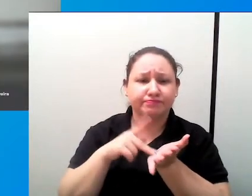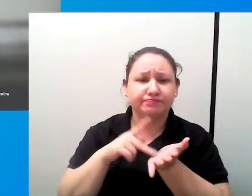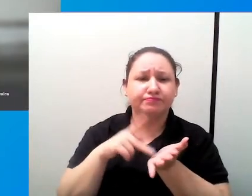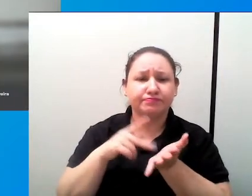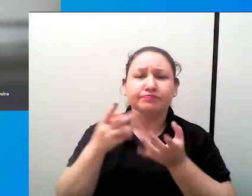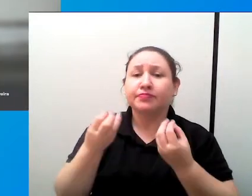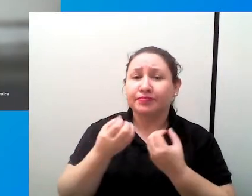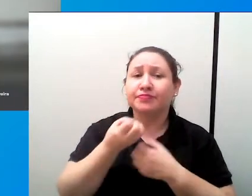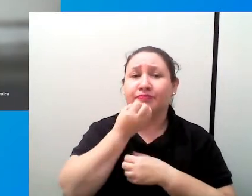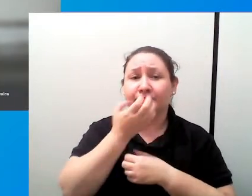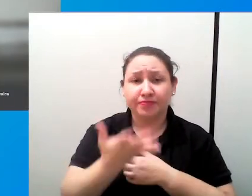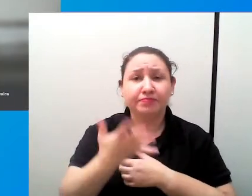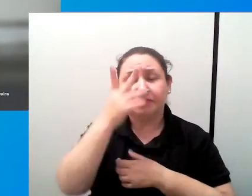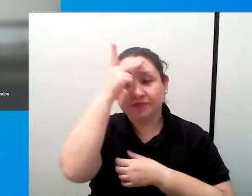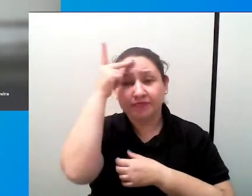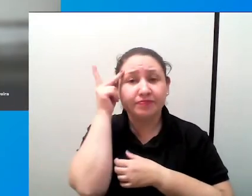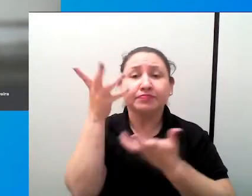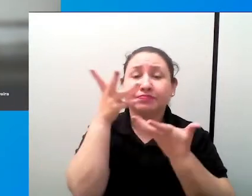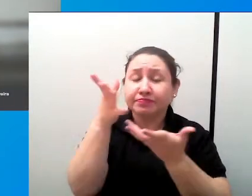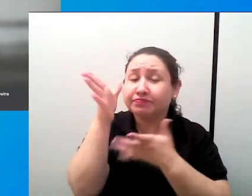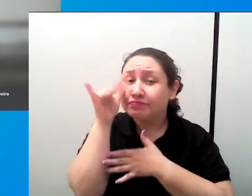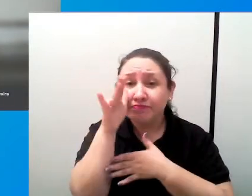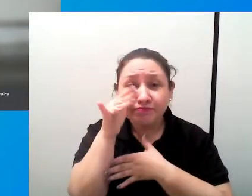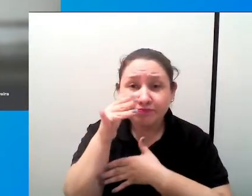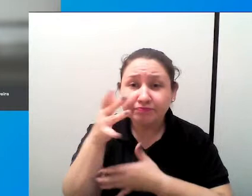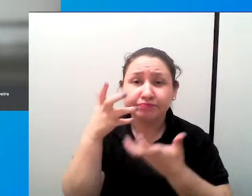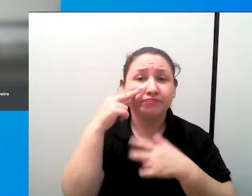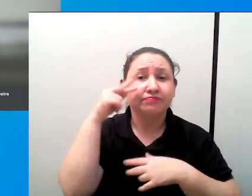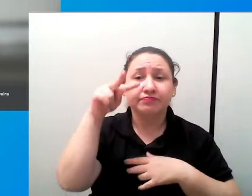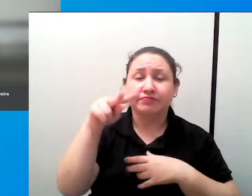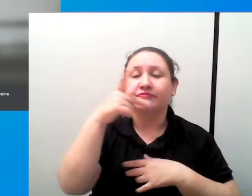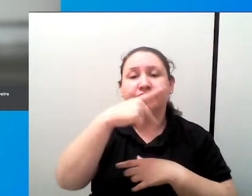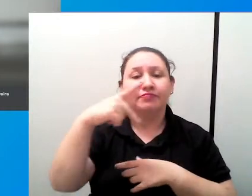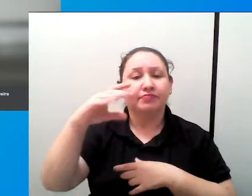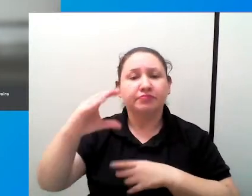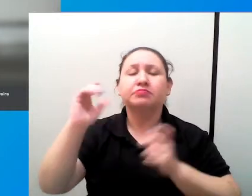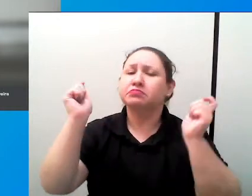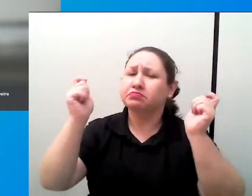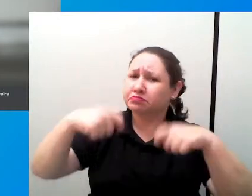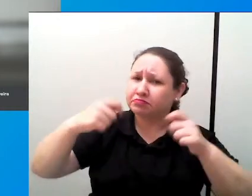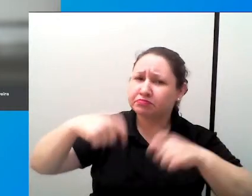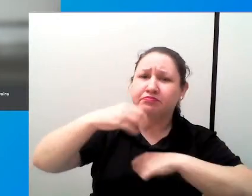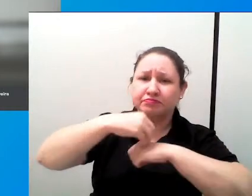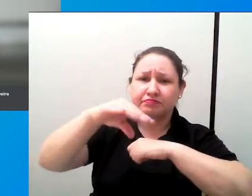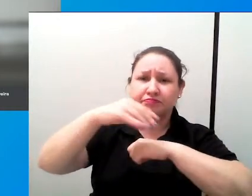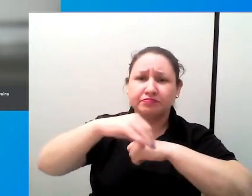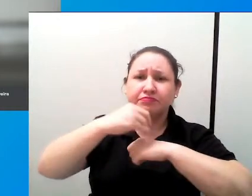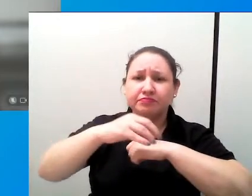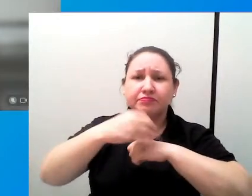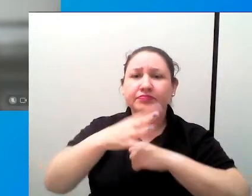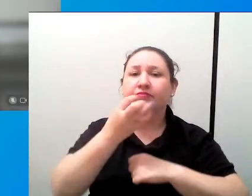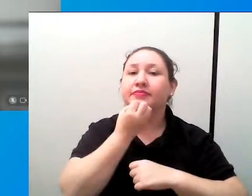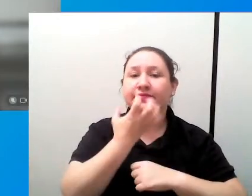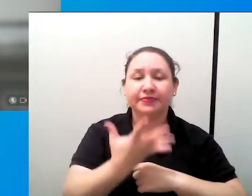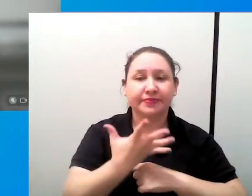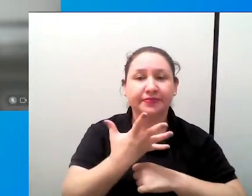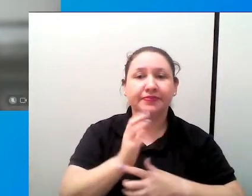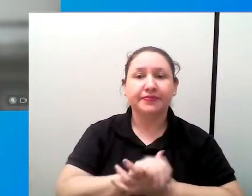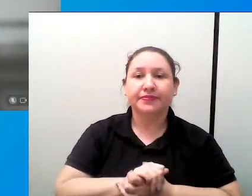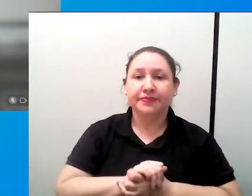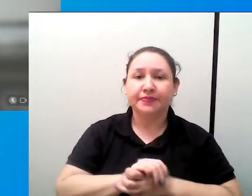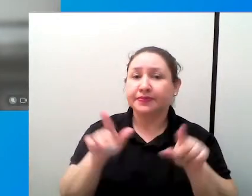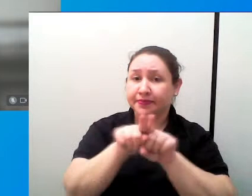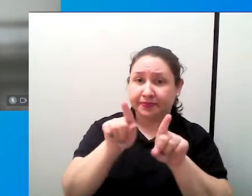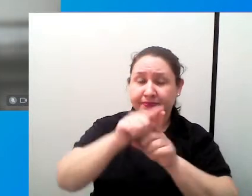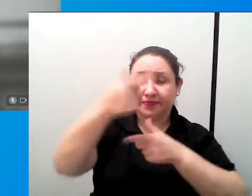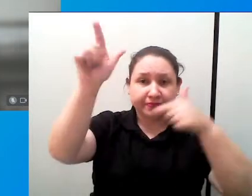que estamos iniciando esse processo de alteração do PPC, de implementação da curricularização da extensão, e para todos os